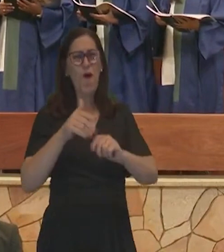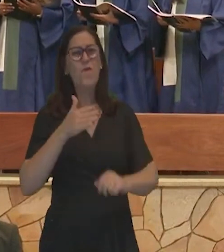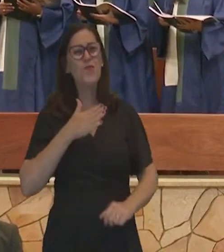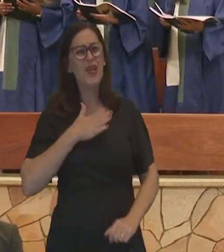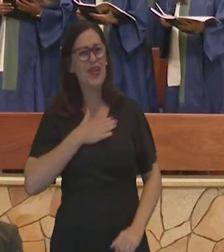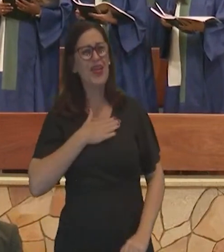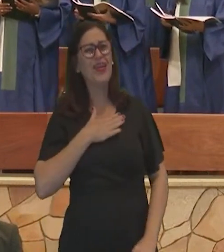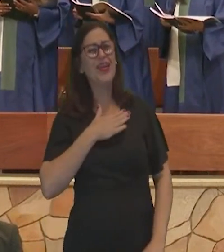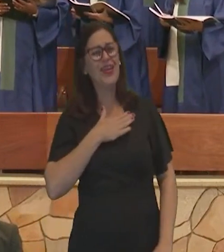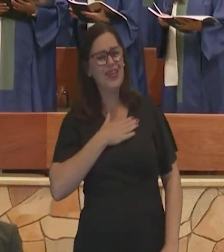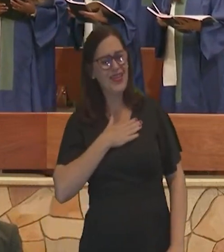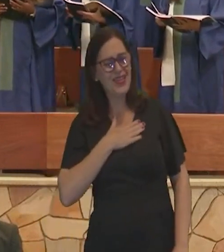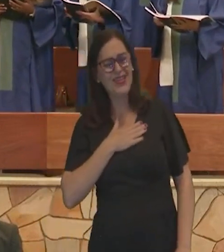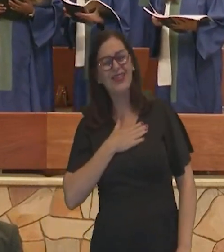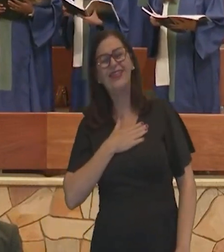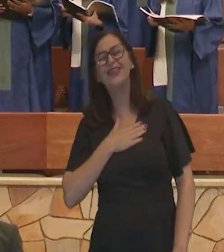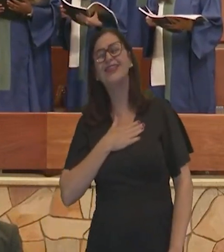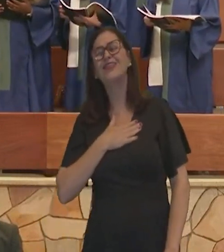i